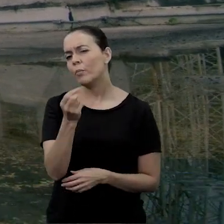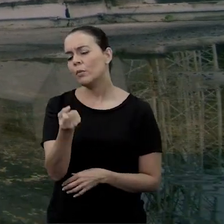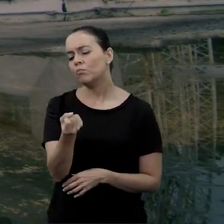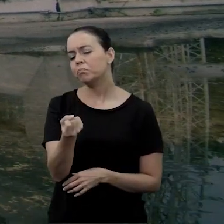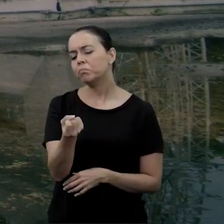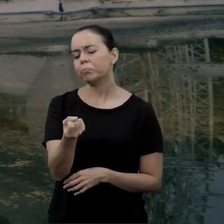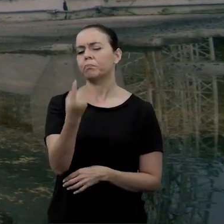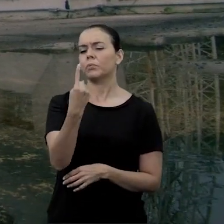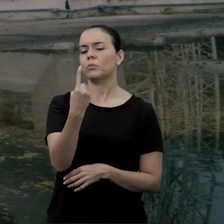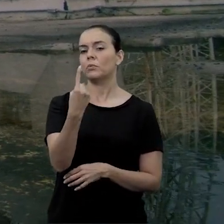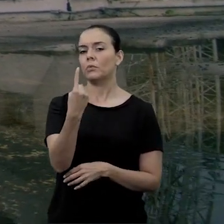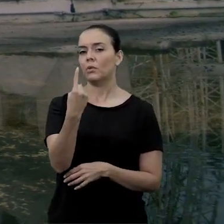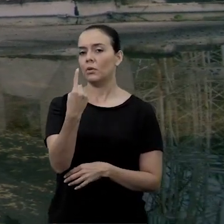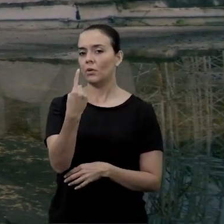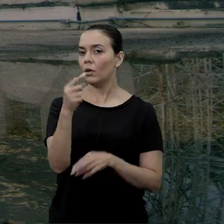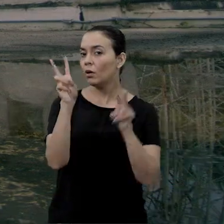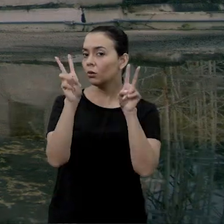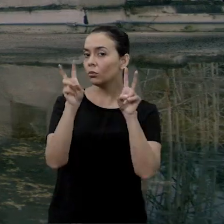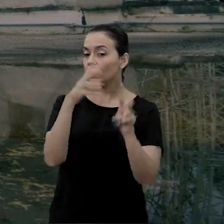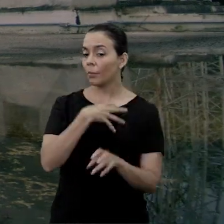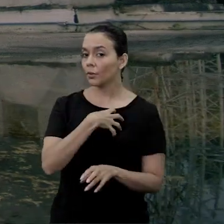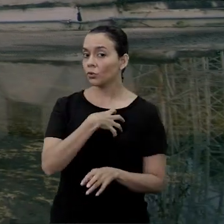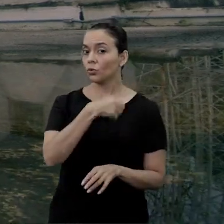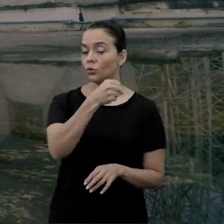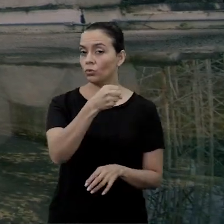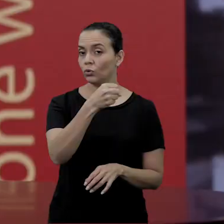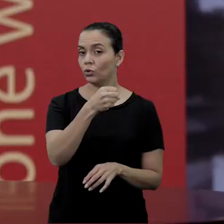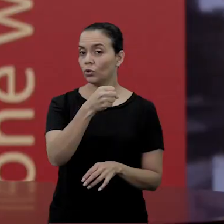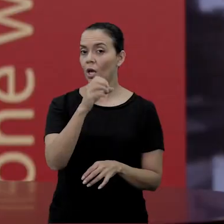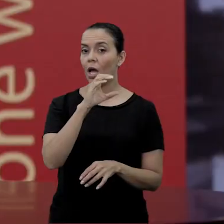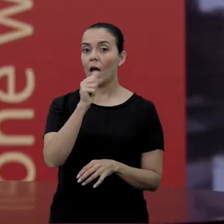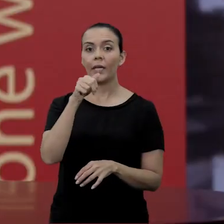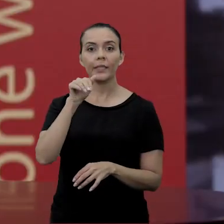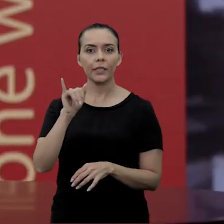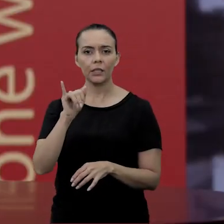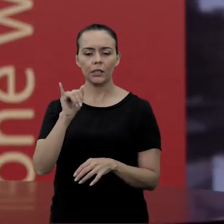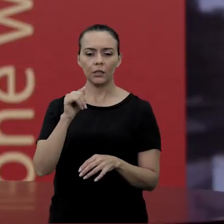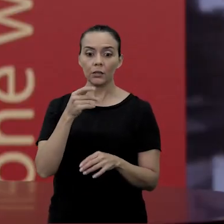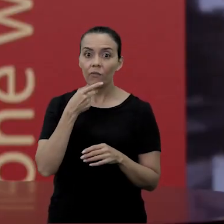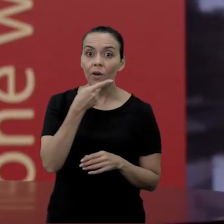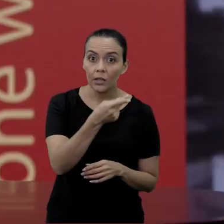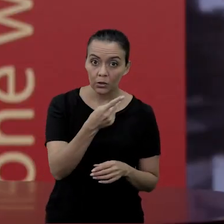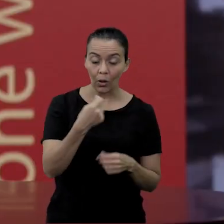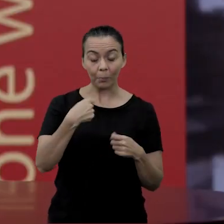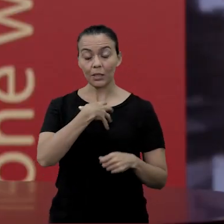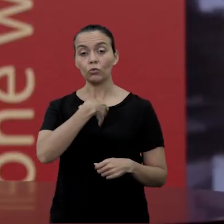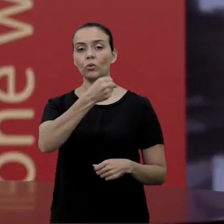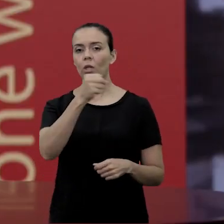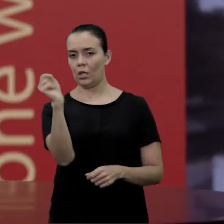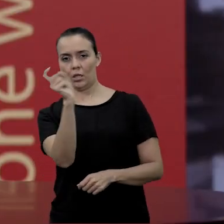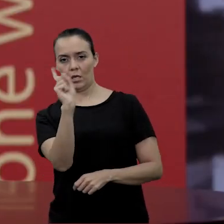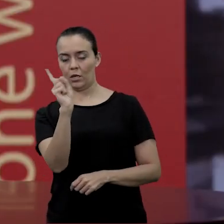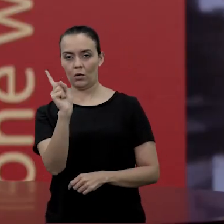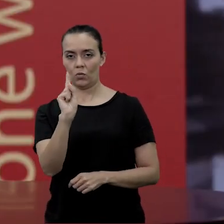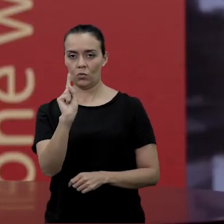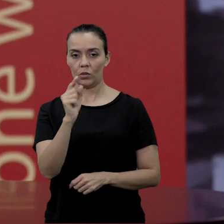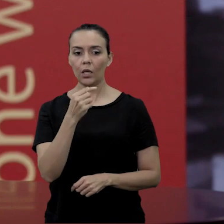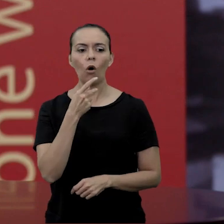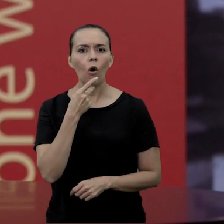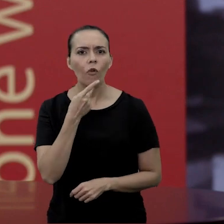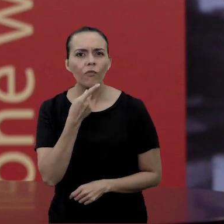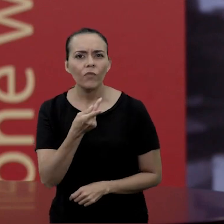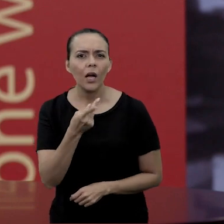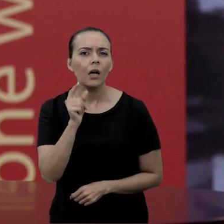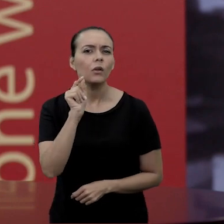questão do suicídio não é que Camus está exortando ninguém ao suicídio. Ao contrário, ele está simplesmente